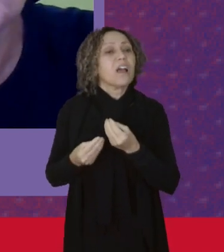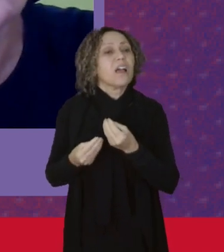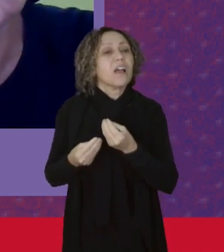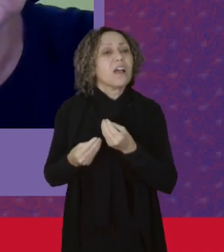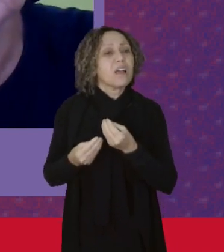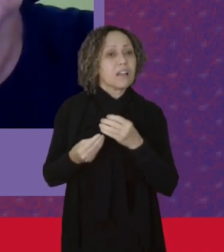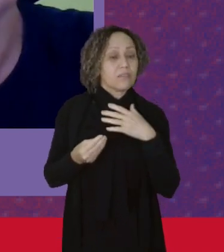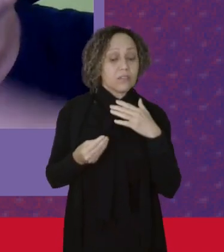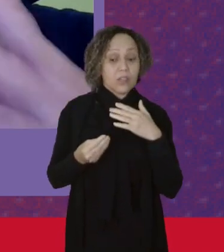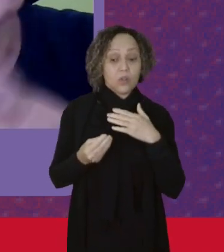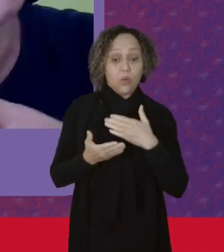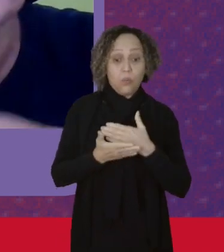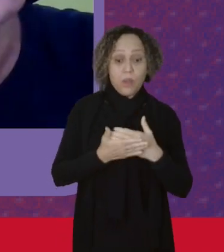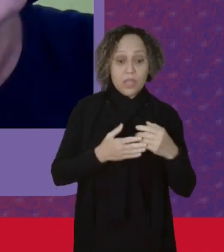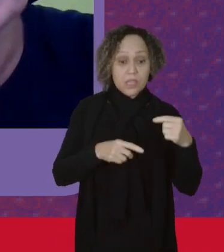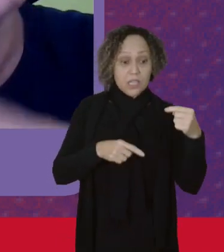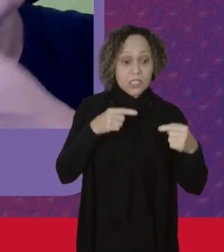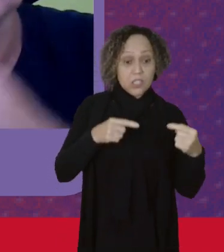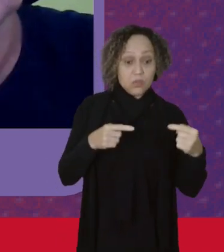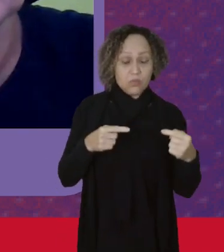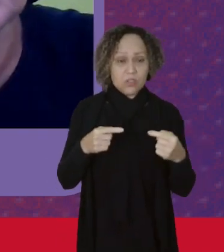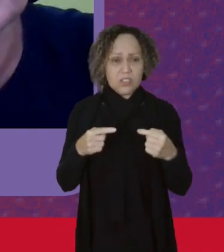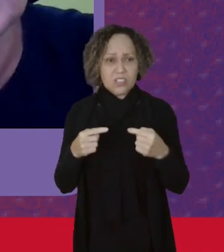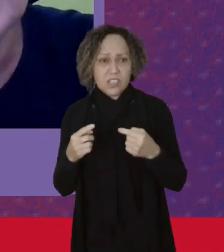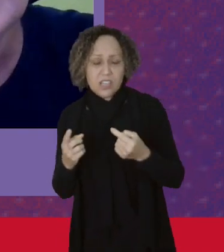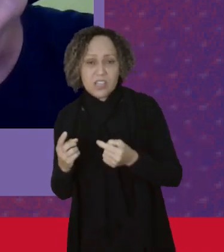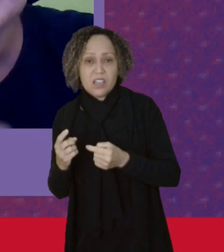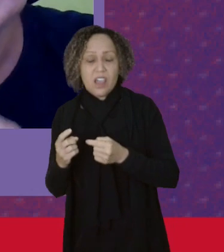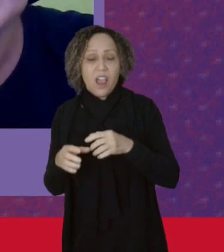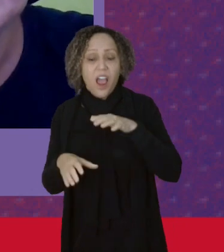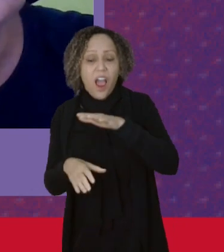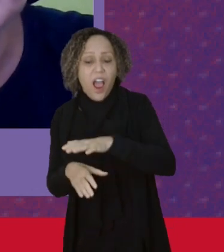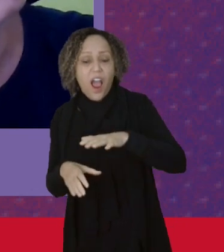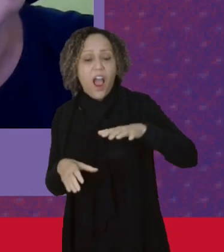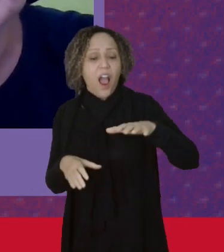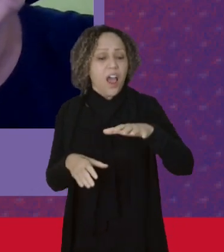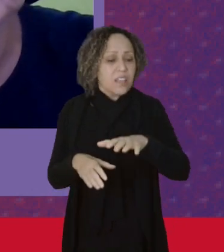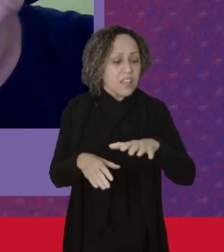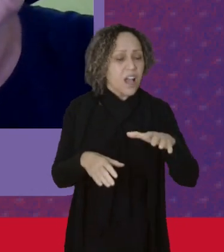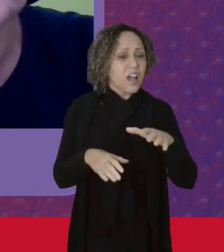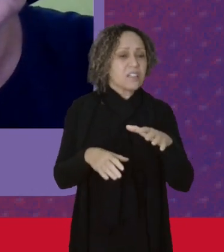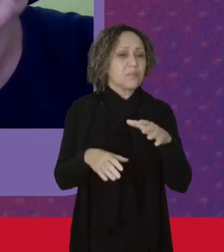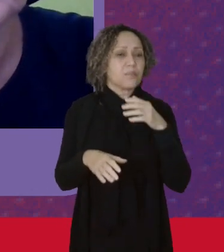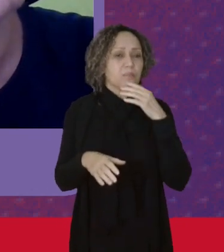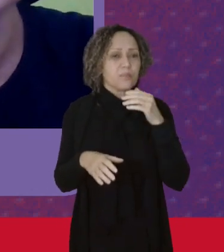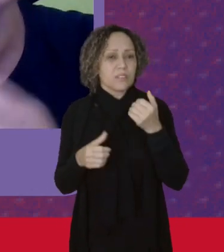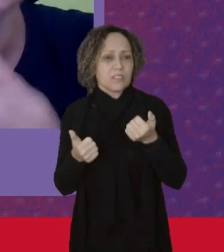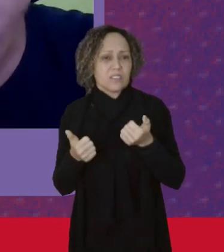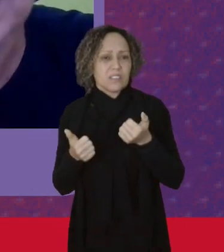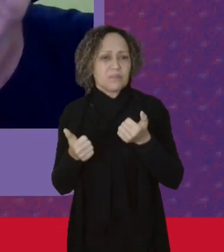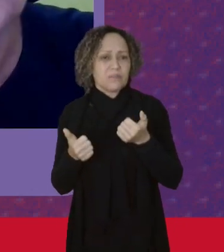Quando você começa a discutir a obstetrícia, a ginecologia, ela é feita a partir de uma perspectiva